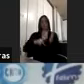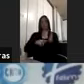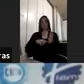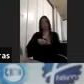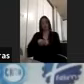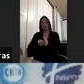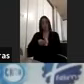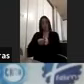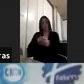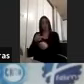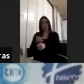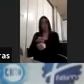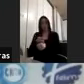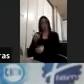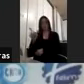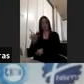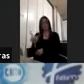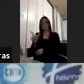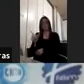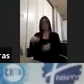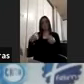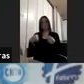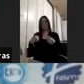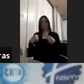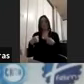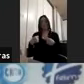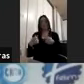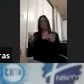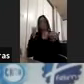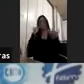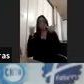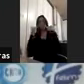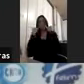o procuramos porque existe uma lei, a Lei